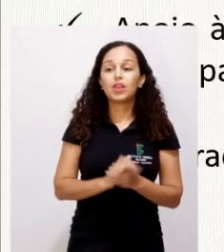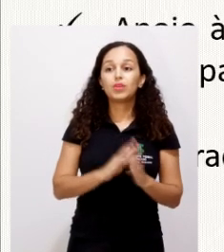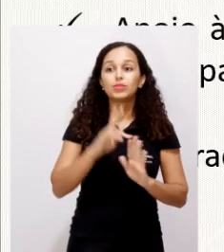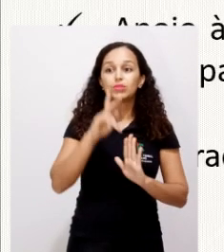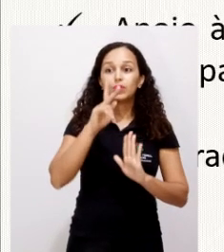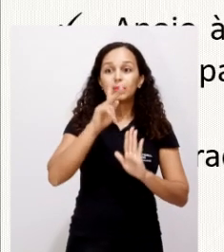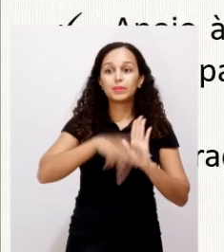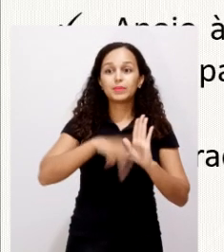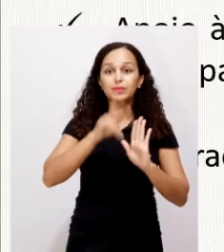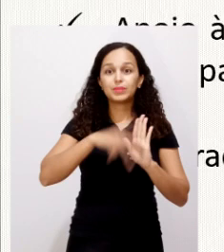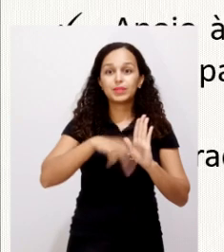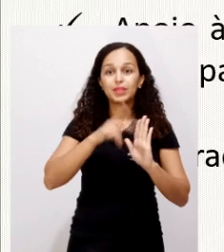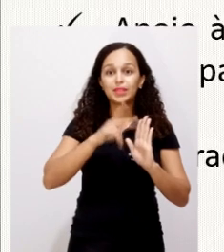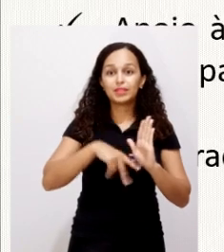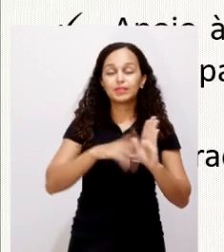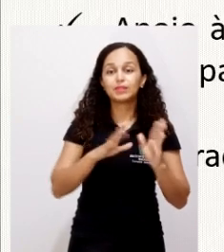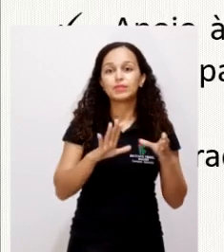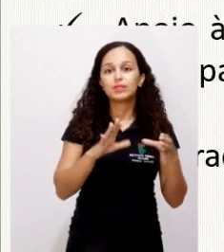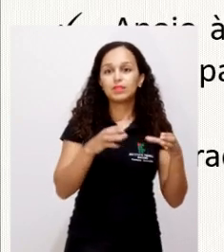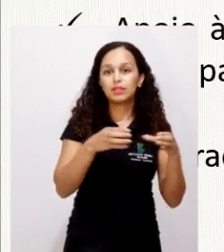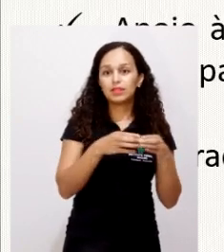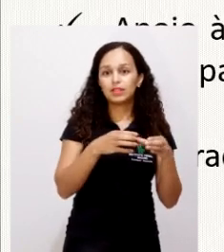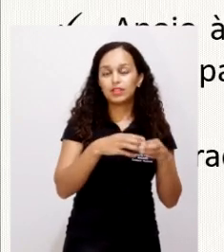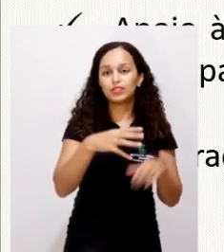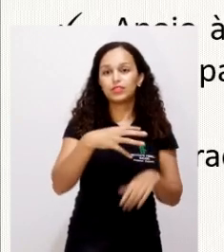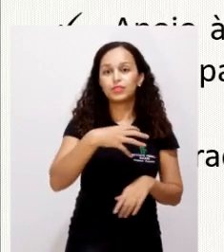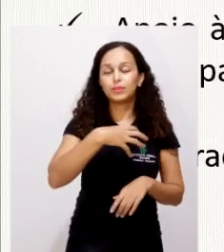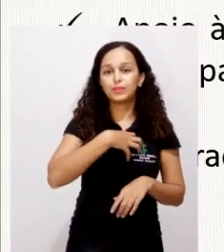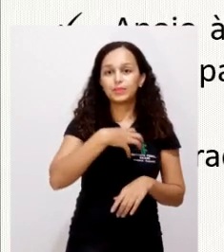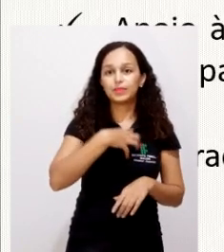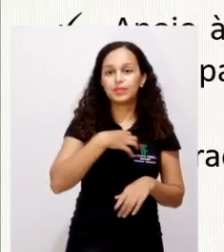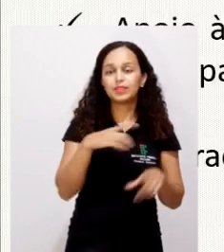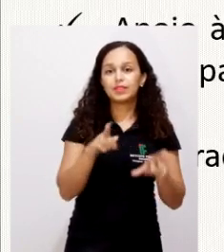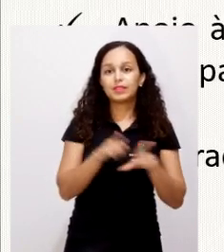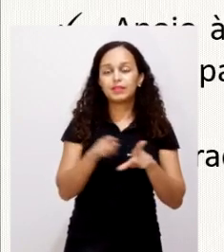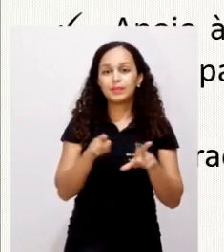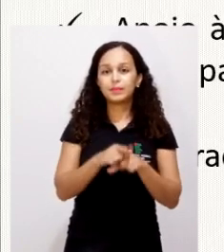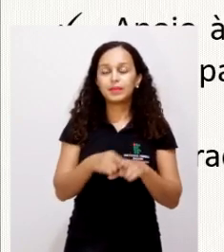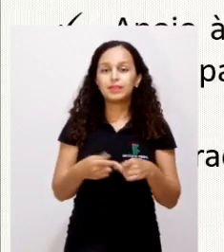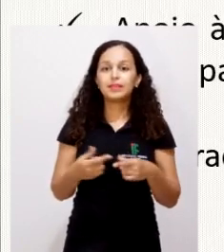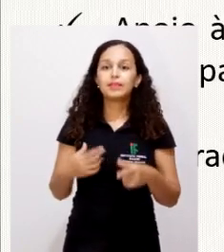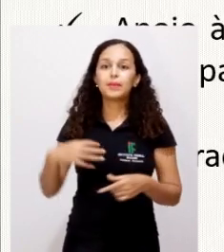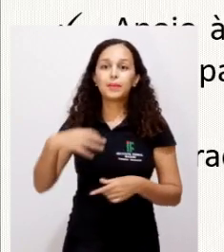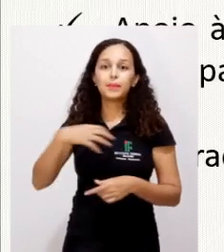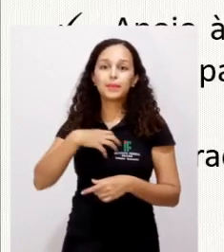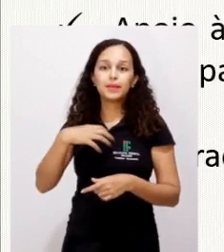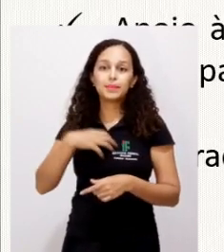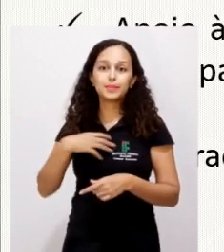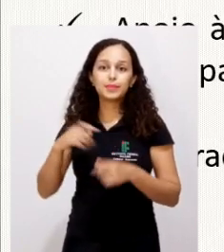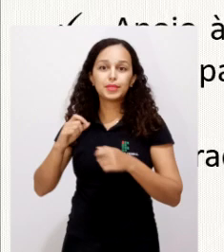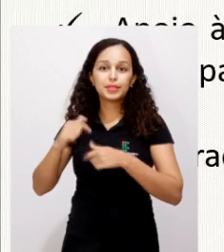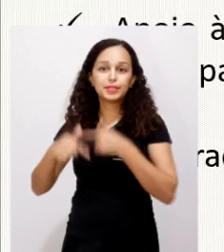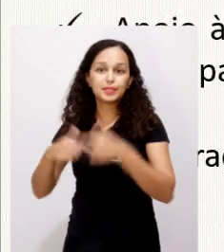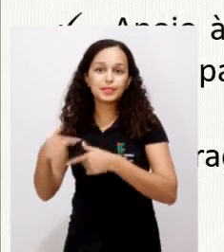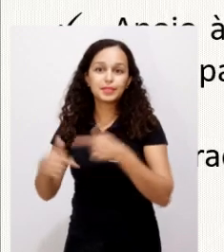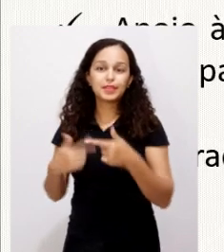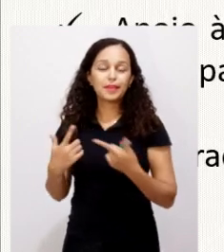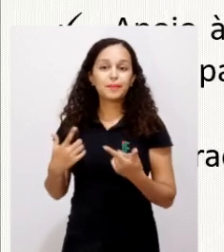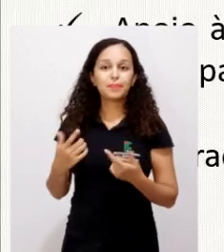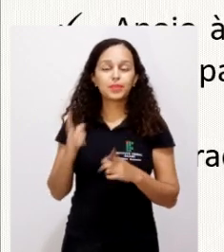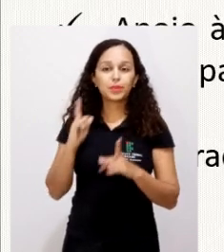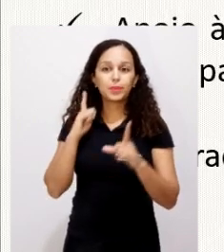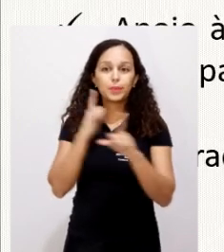projetos, tanto a Rede Punk Bahia quanto a Bahia Produtiva, né, identificaram a necessidade de uma